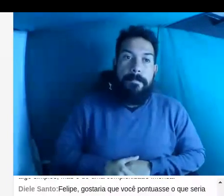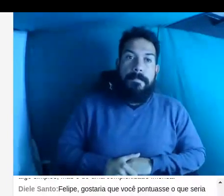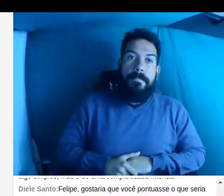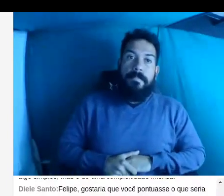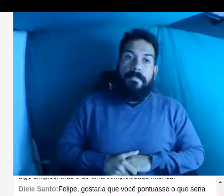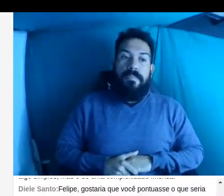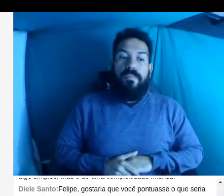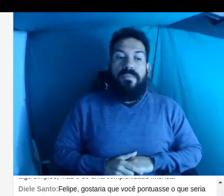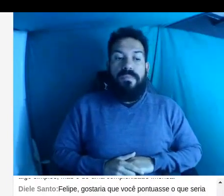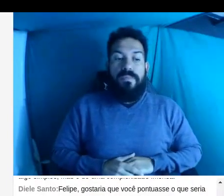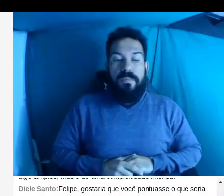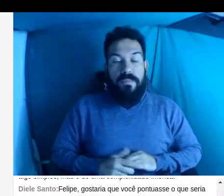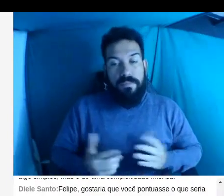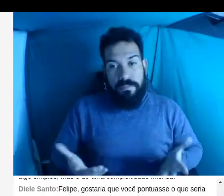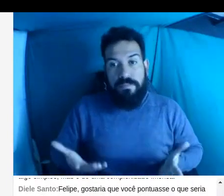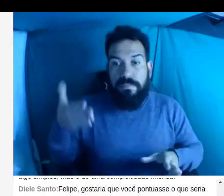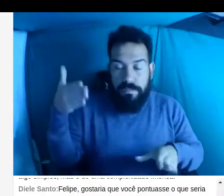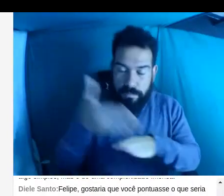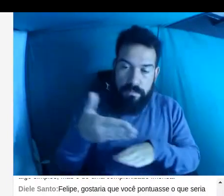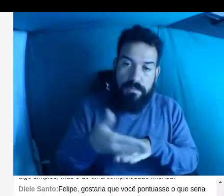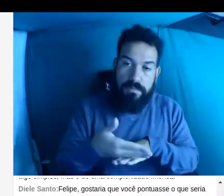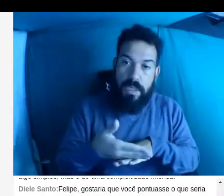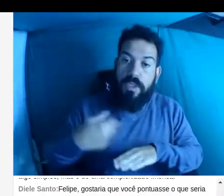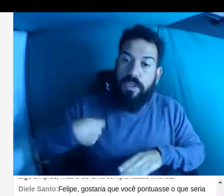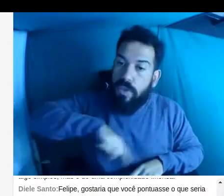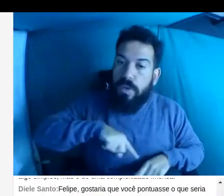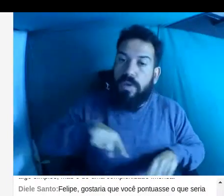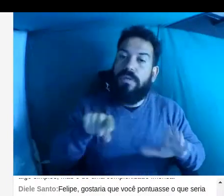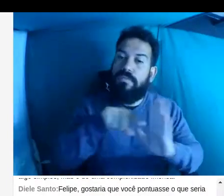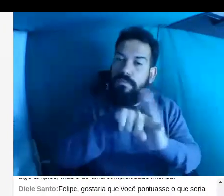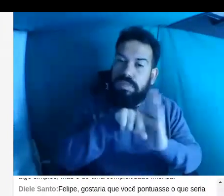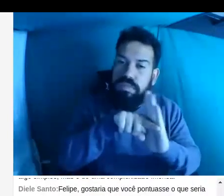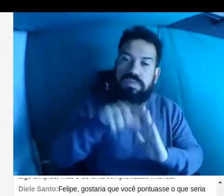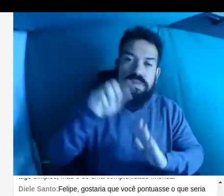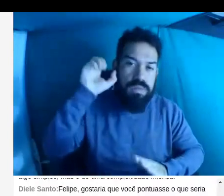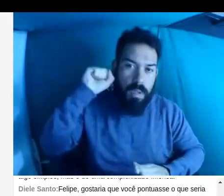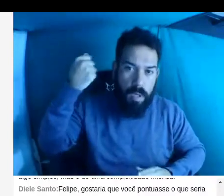enfim, participarmos como pesquisadores de audiodescrição,